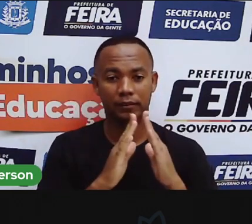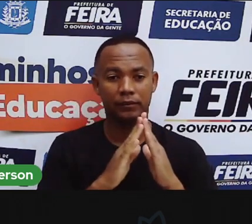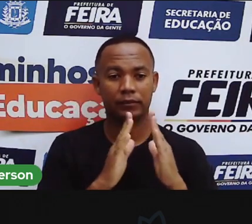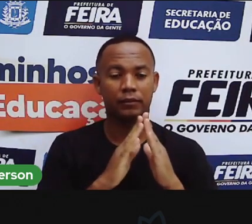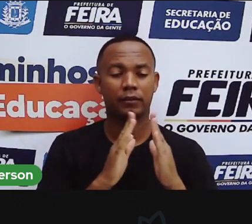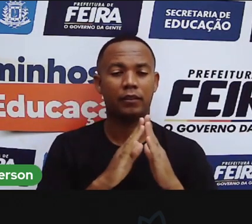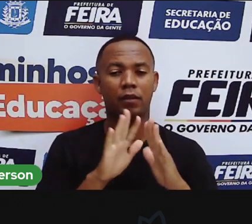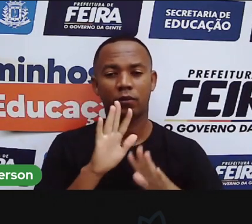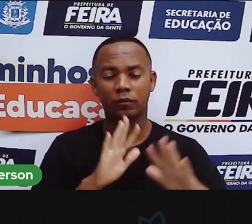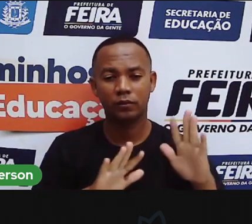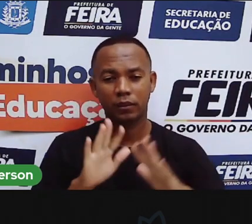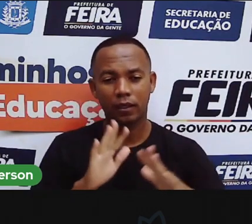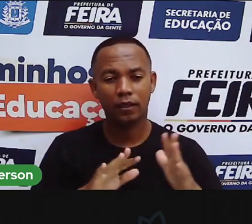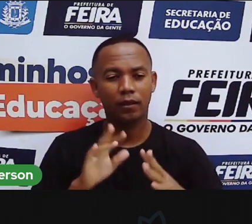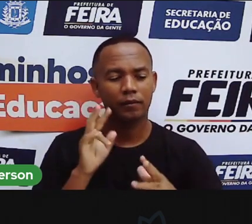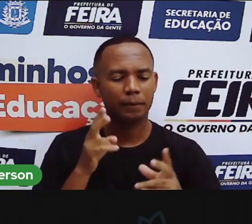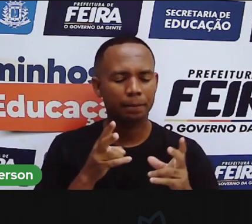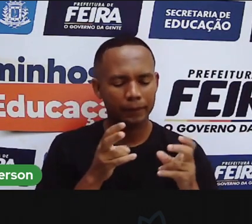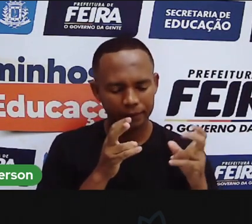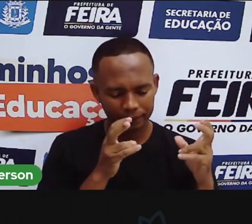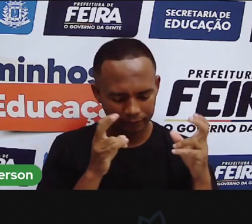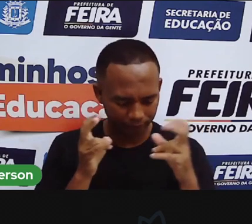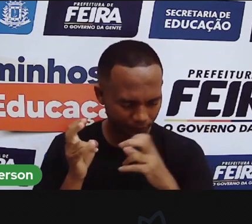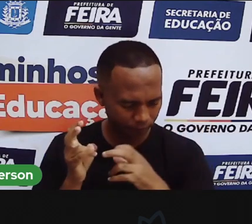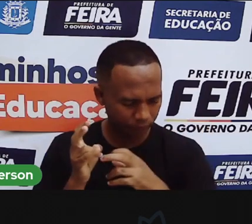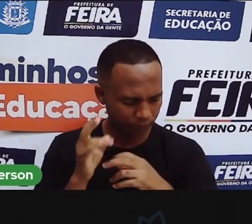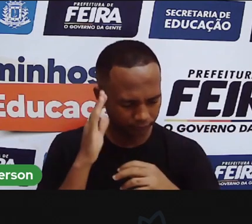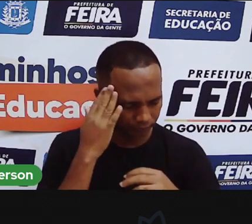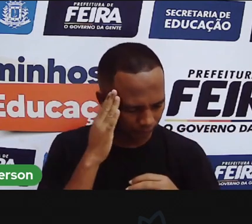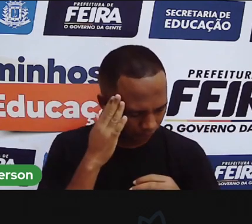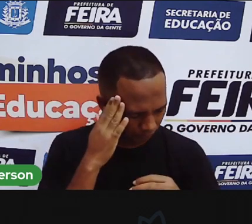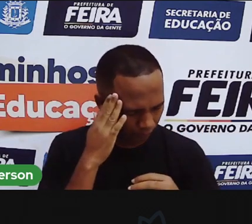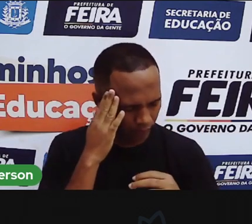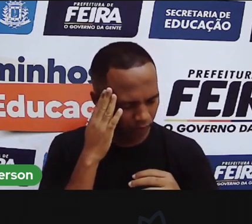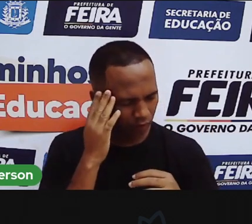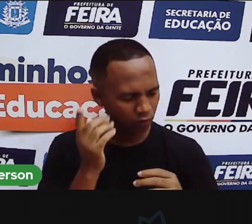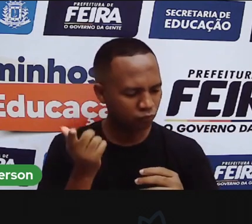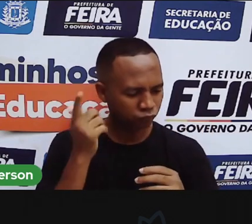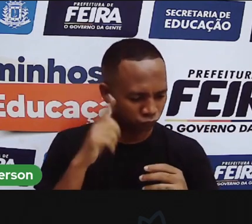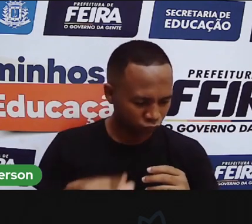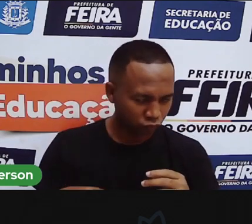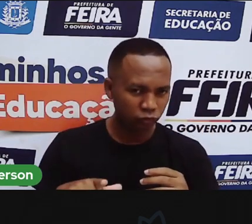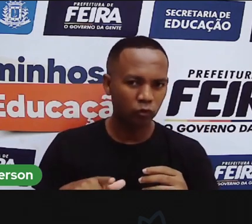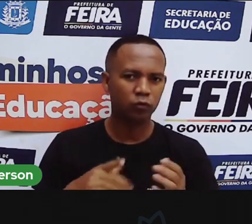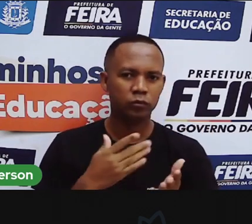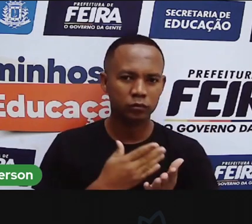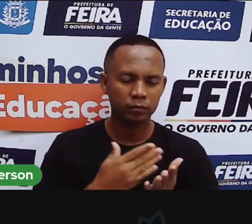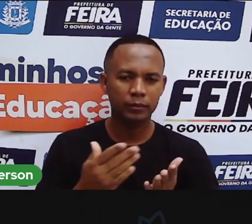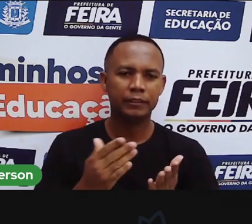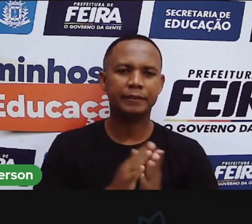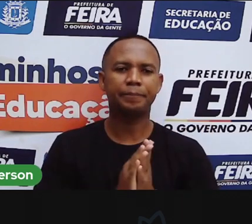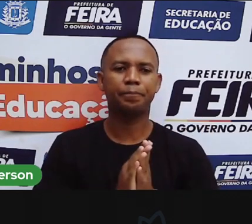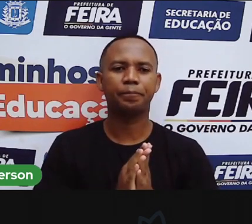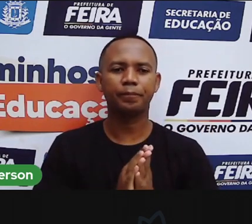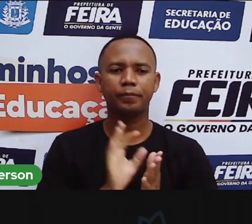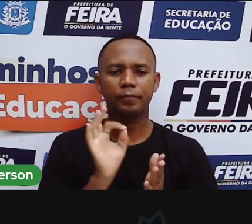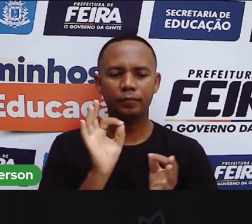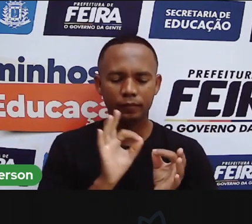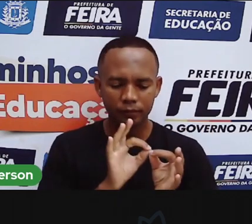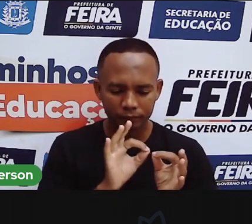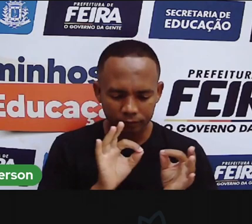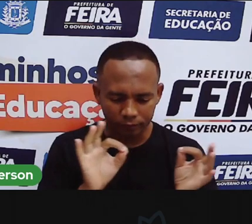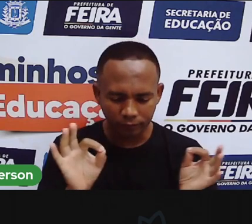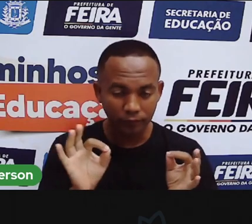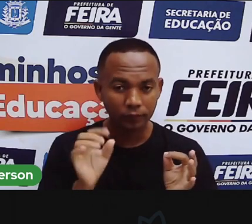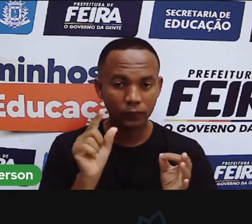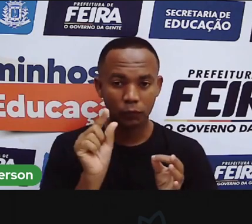com cuidado. E aí, olha, não consegui entender isso aqui direitinho, vamos ouvir mais uma vez. A Pró colocou esse trecho para que vocês entendam,